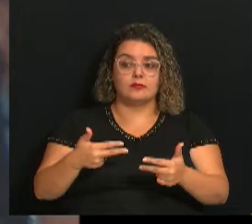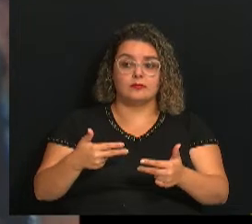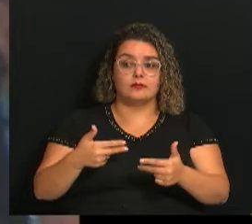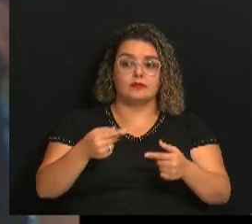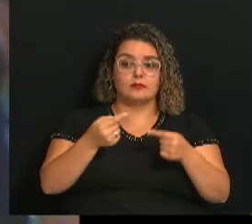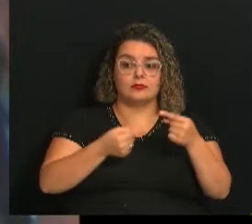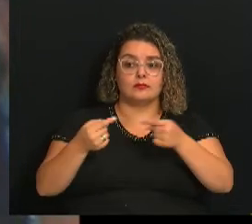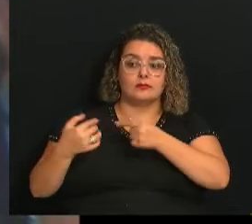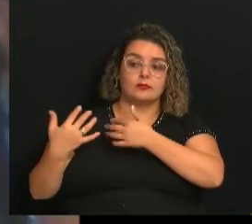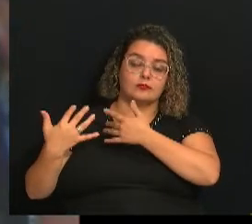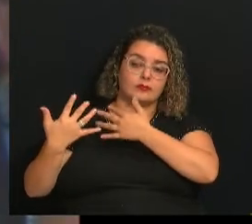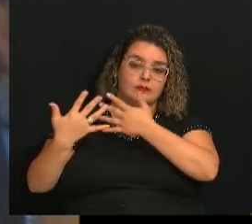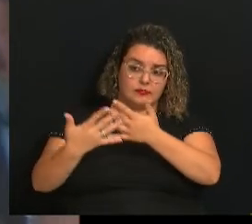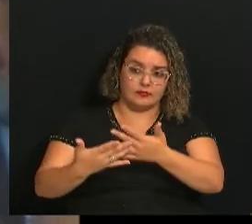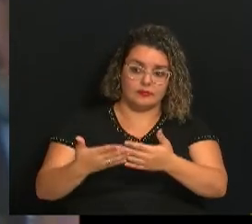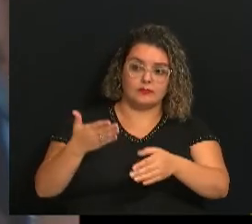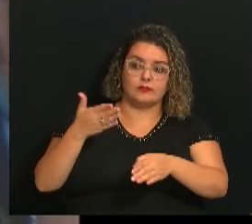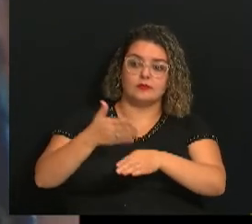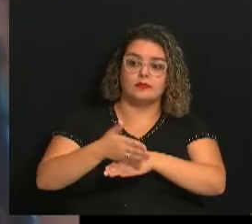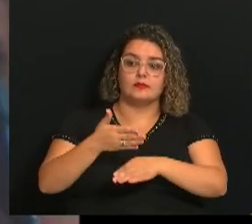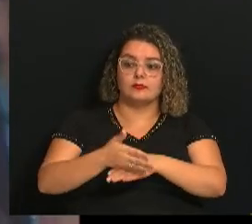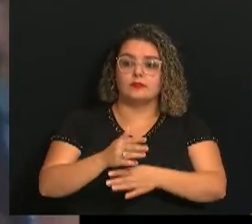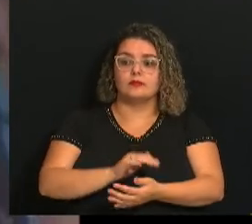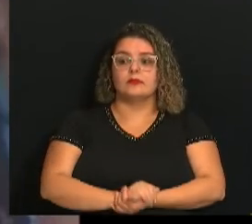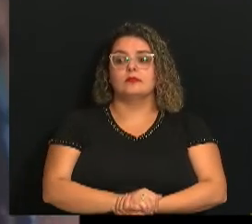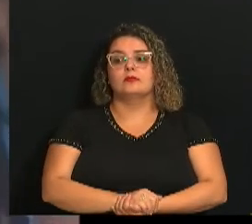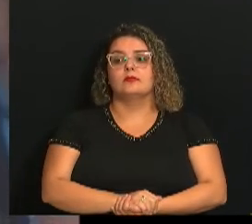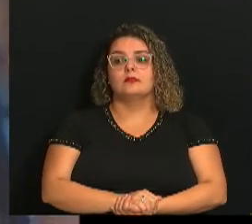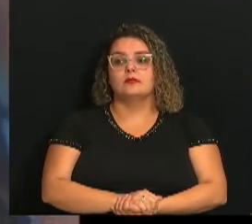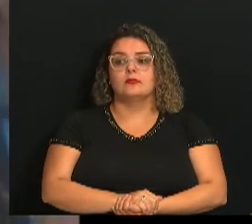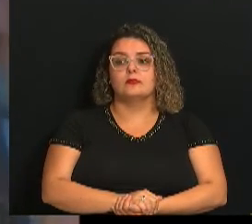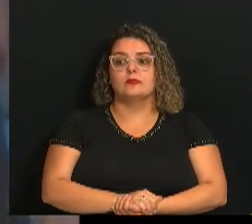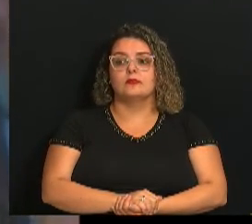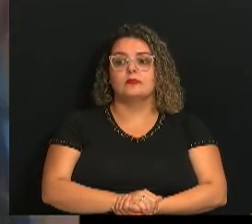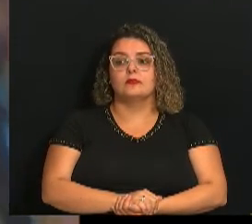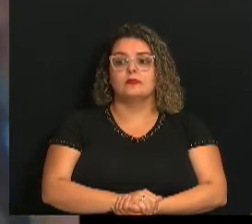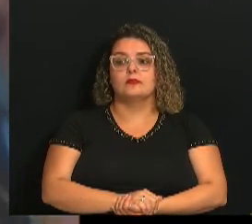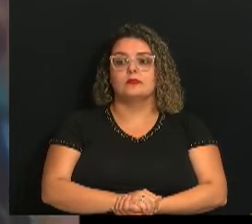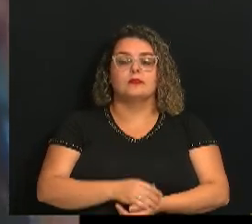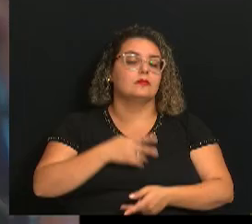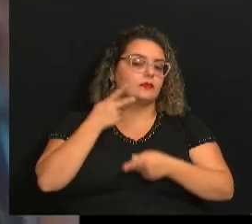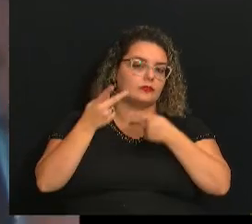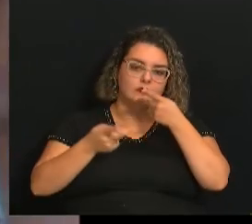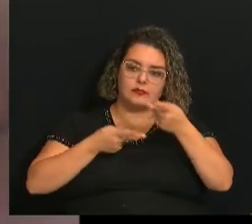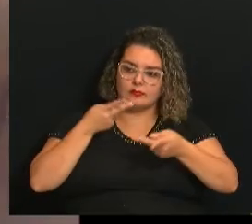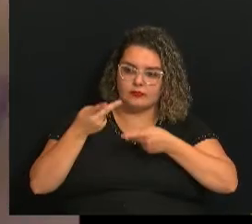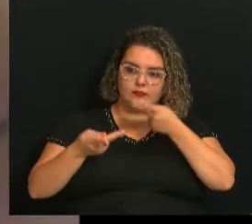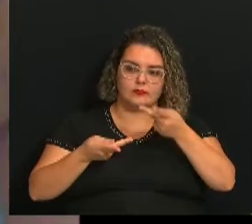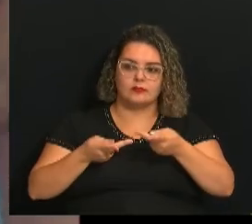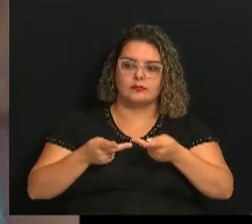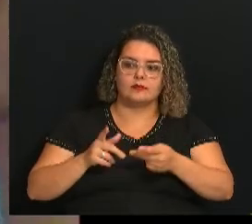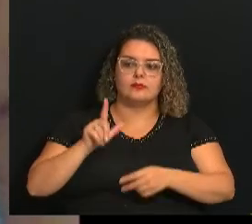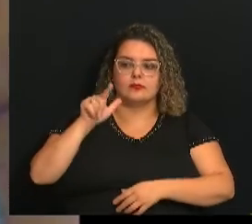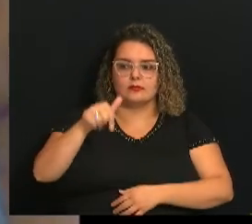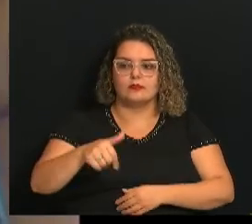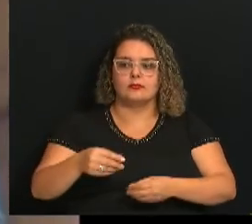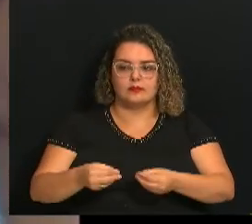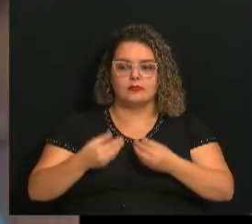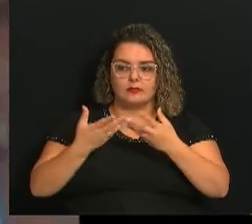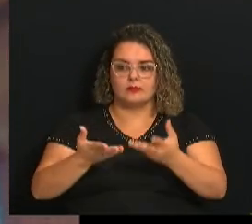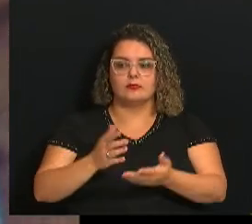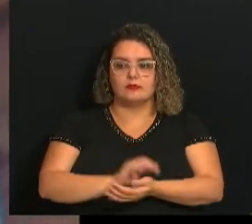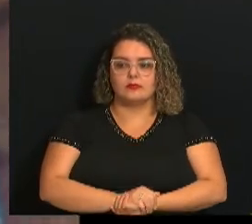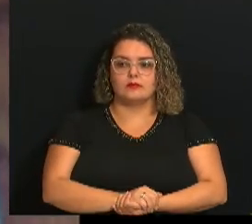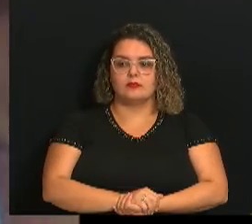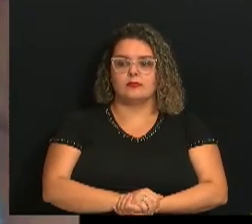que a gente tem participado. Acho que não daria para ficar falando aqui, acho melhor te mandar depois. Eu